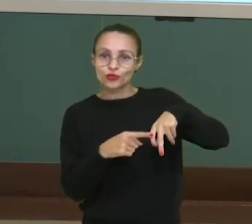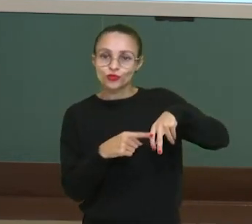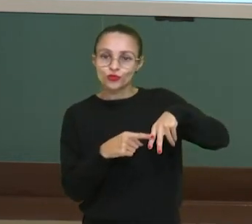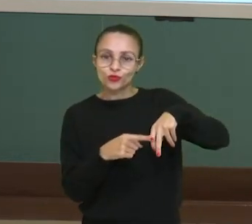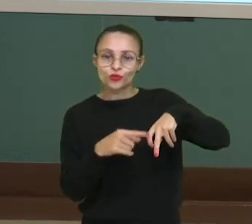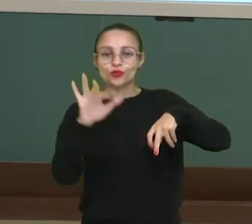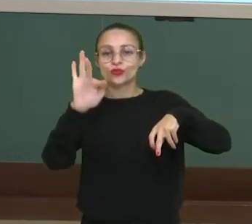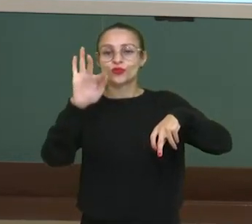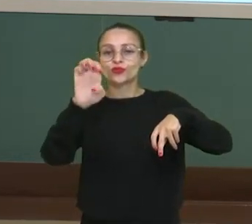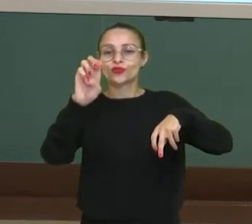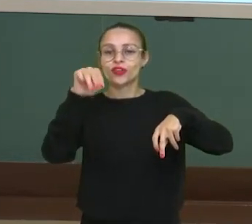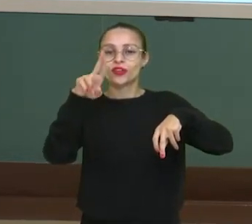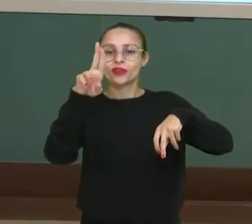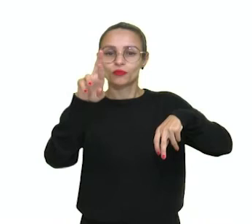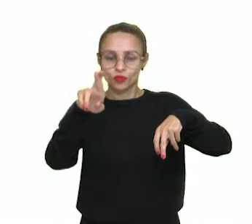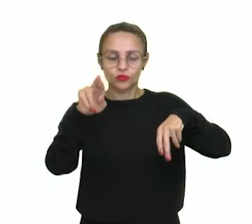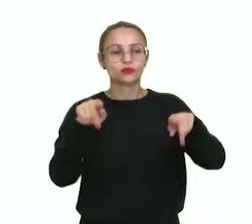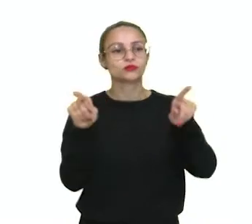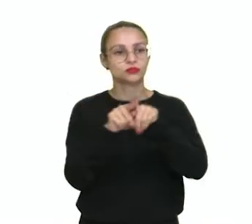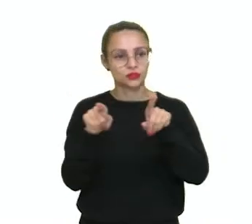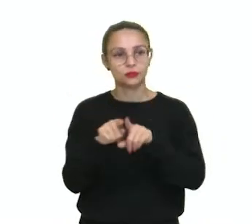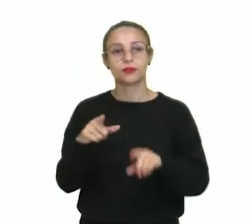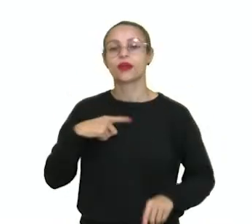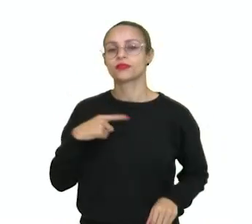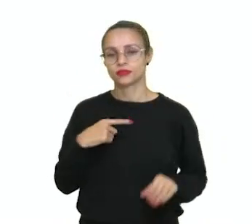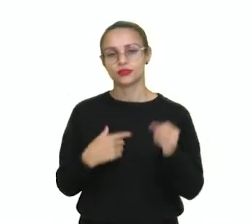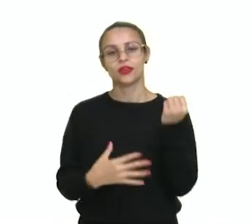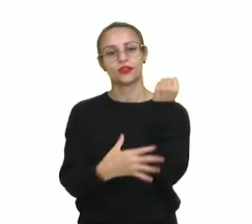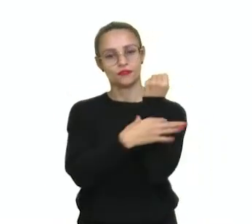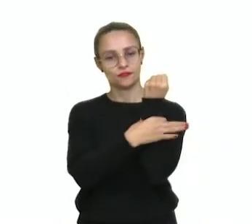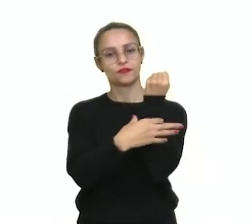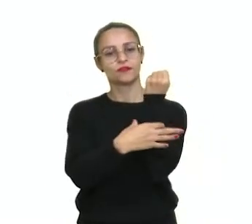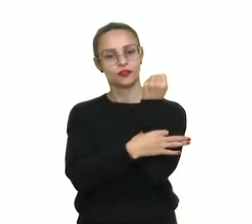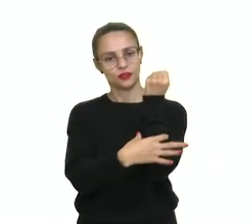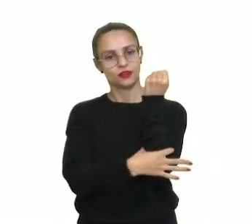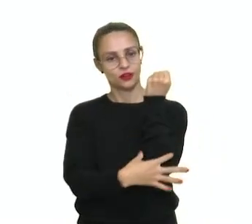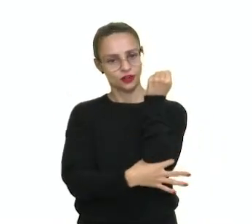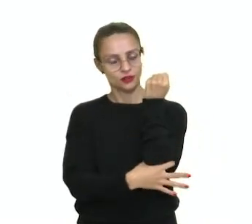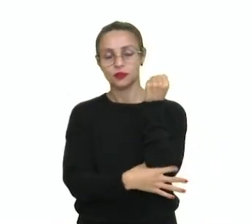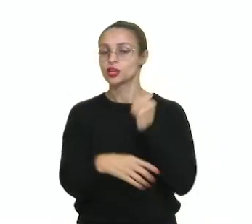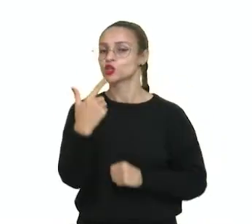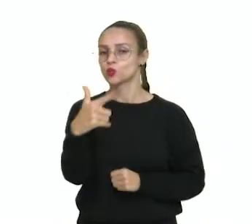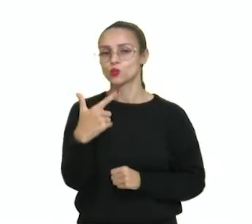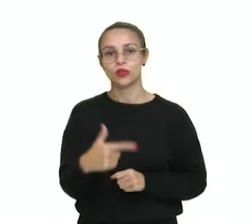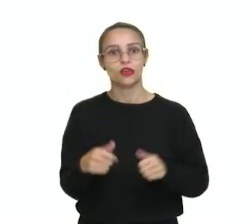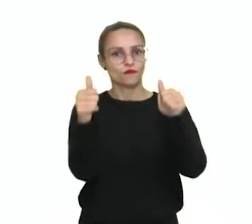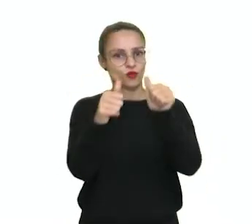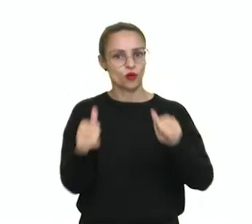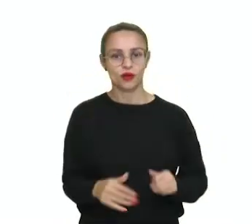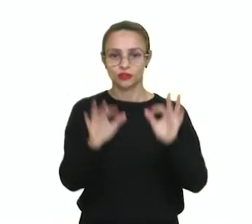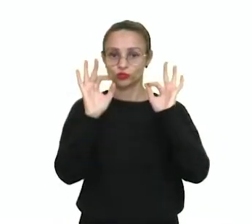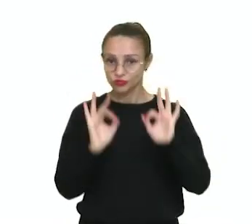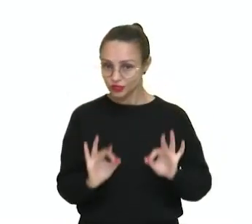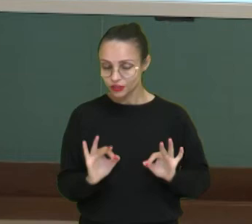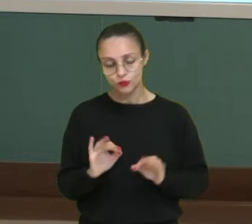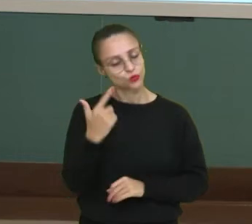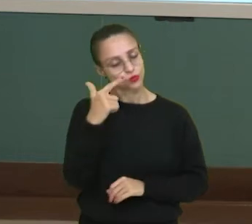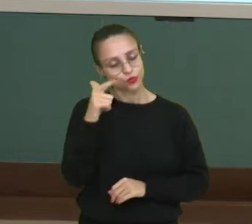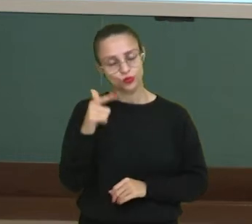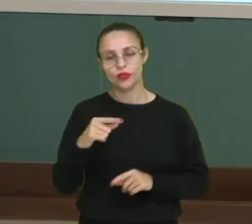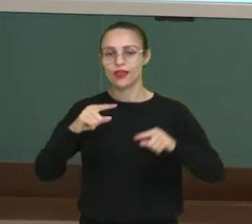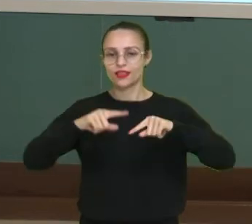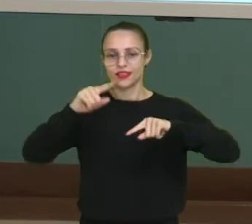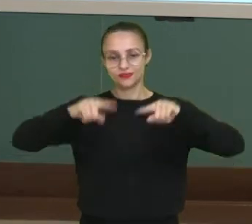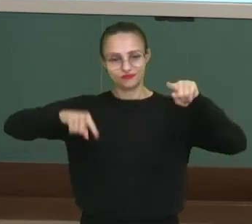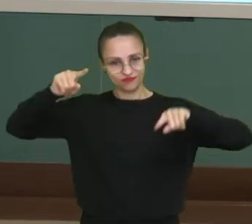perna. Além disso, nós temos as vértebras, que não têm um formato definido, ou seja,